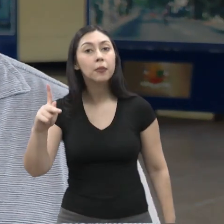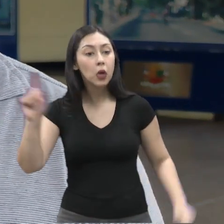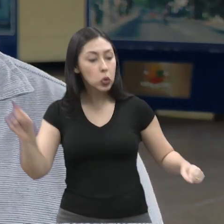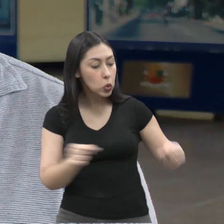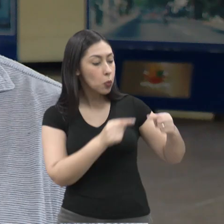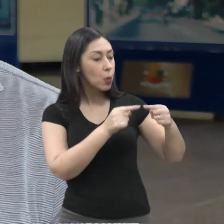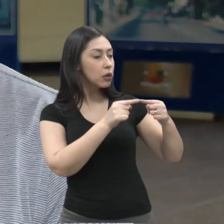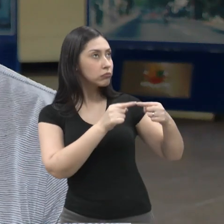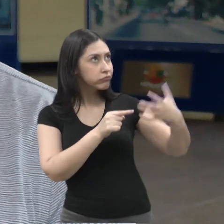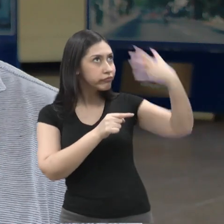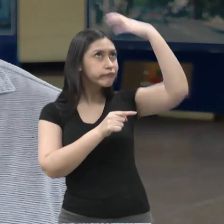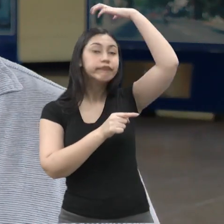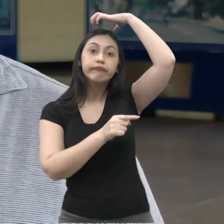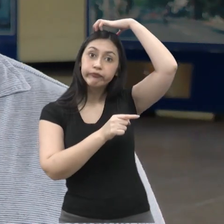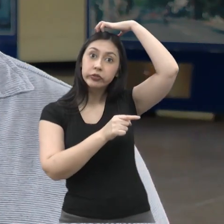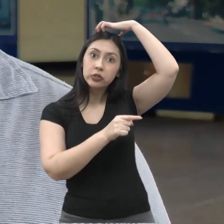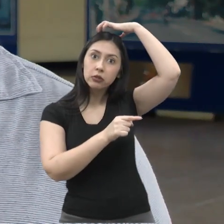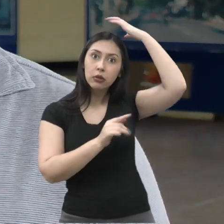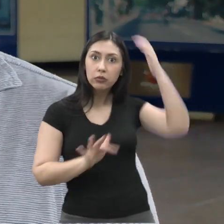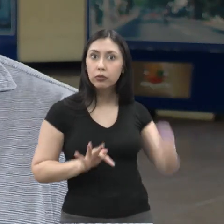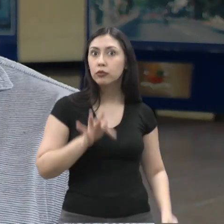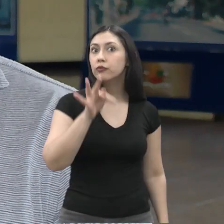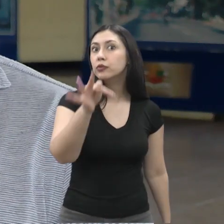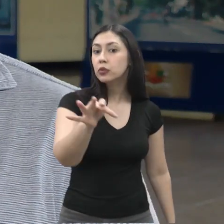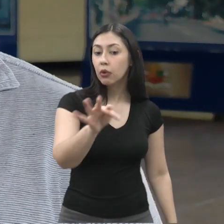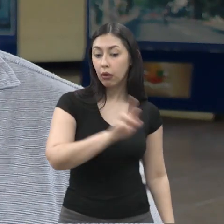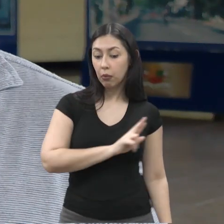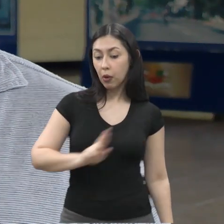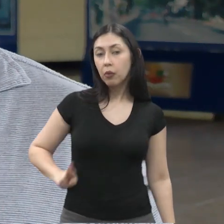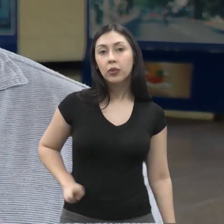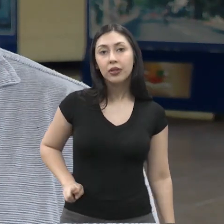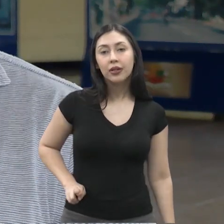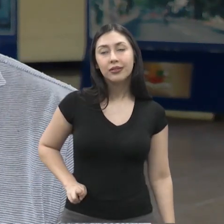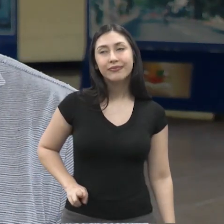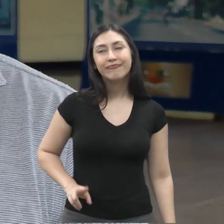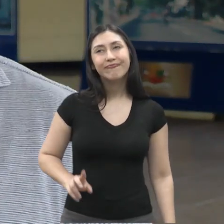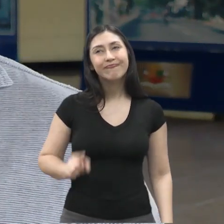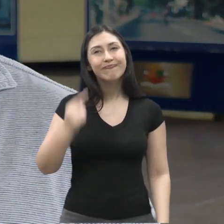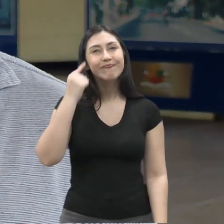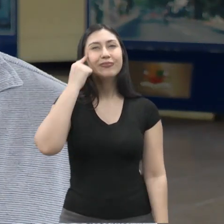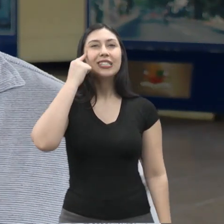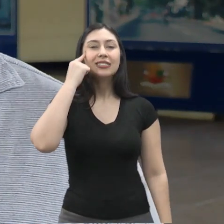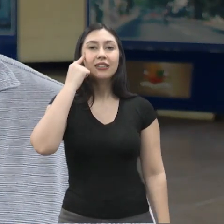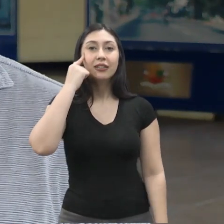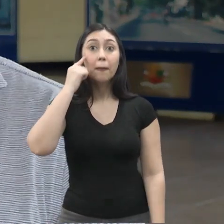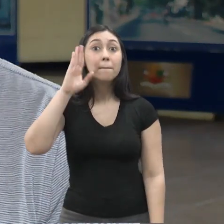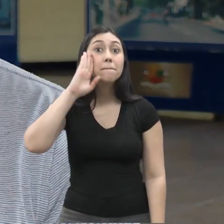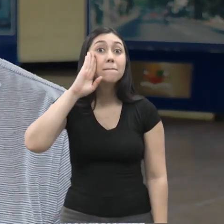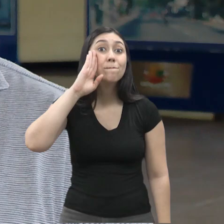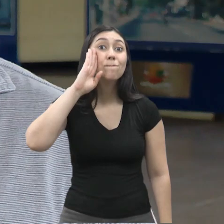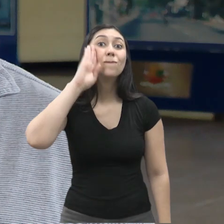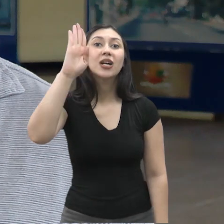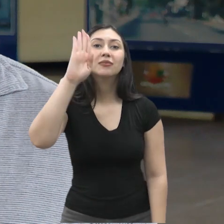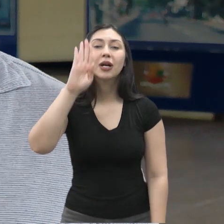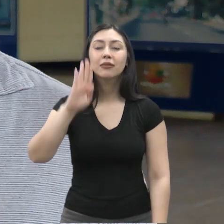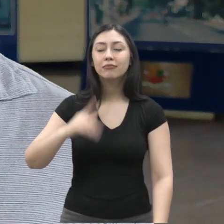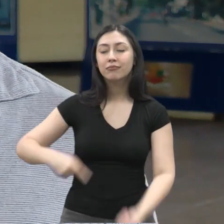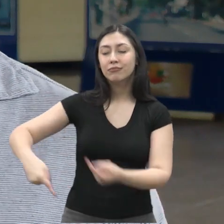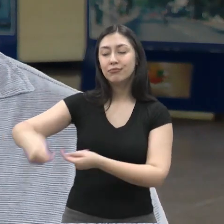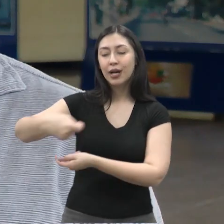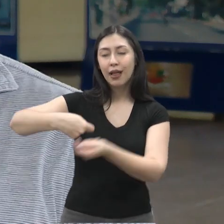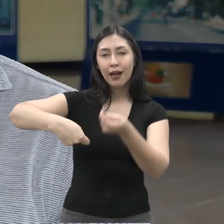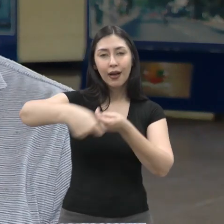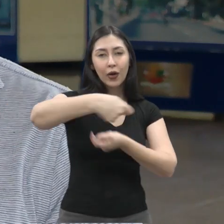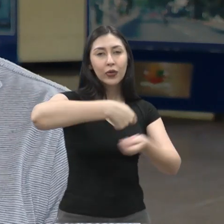Vale do Paraíba com a monarquia e, posteriormente, com a República, envolve pensar, sem dúvida alguma, os interesses econômicos